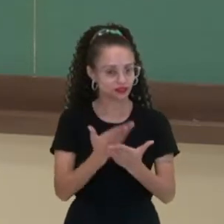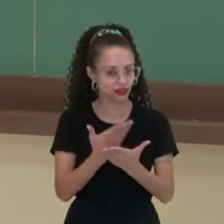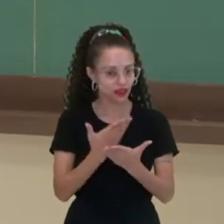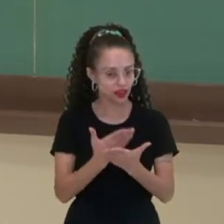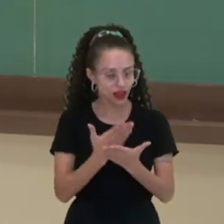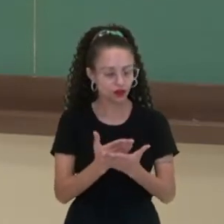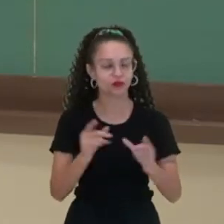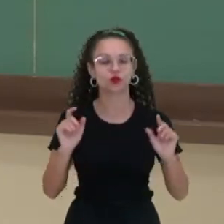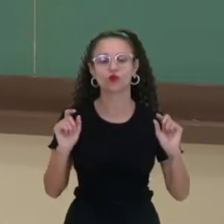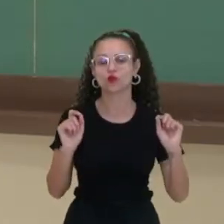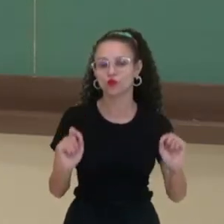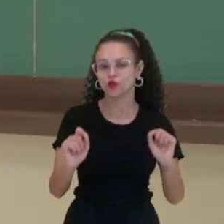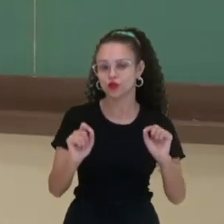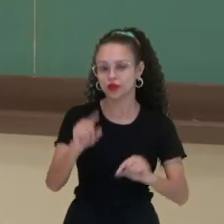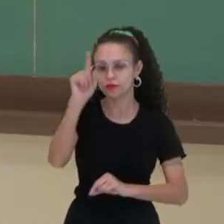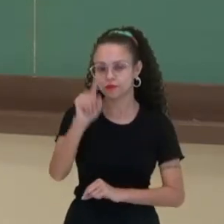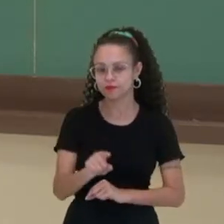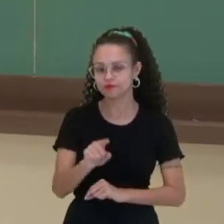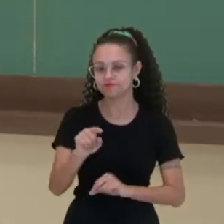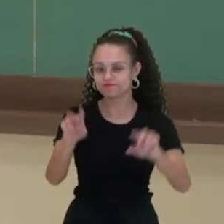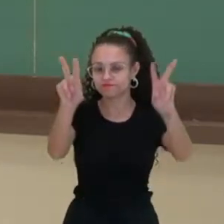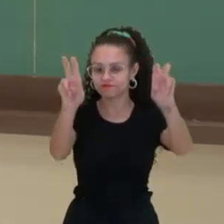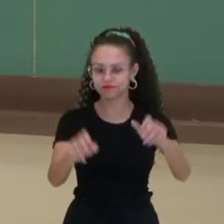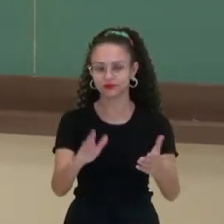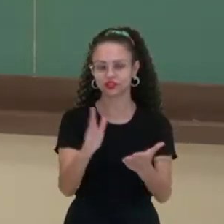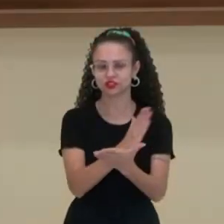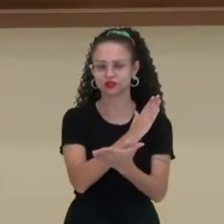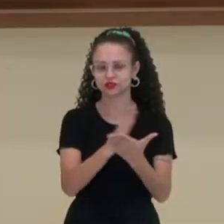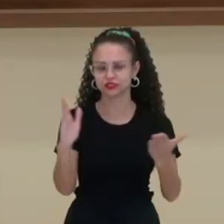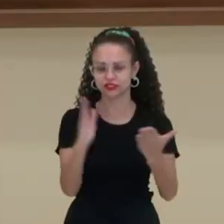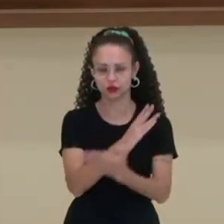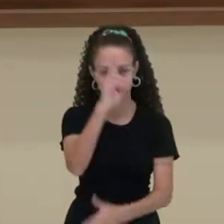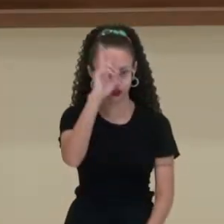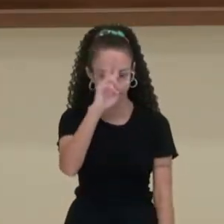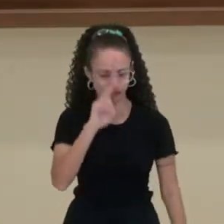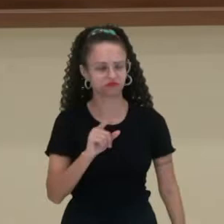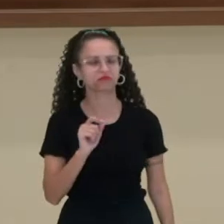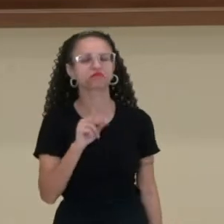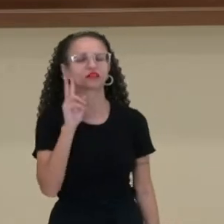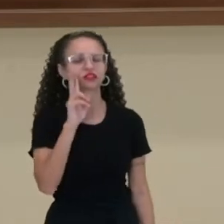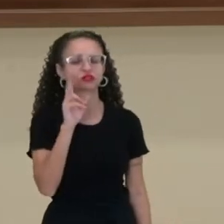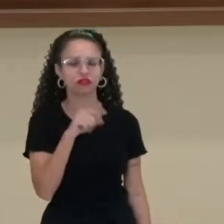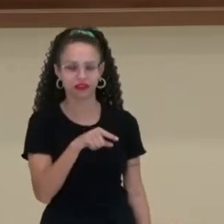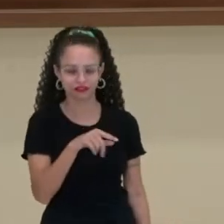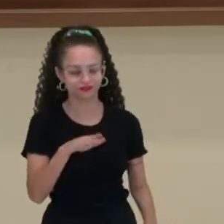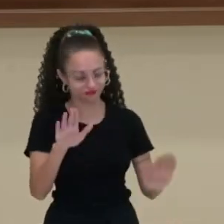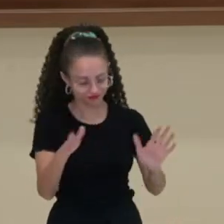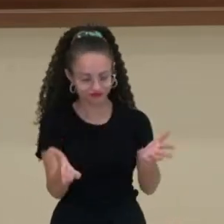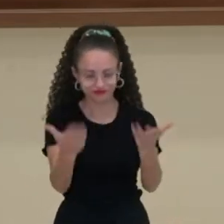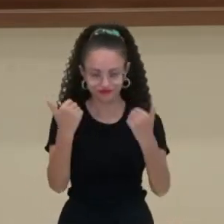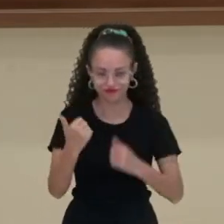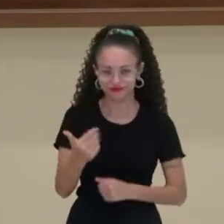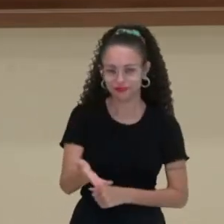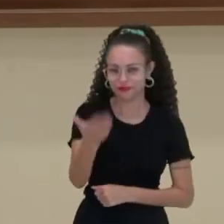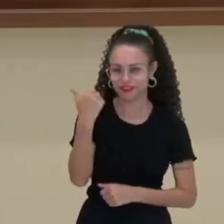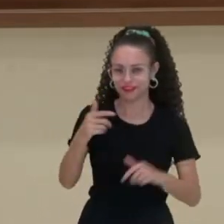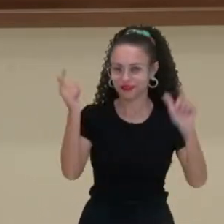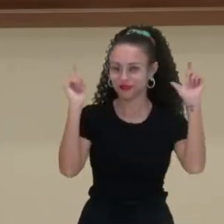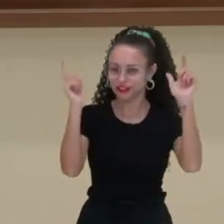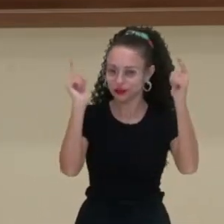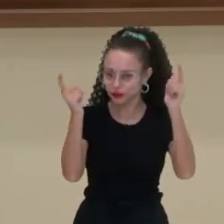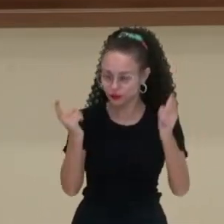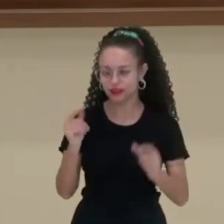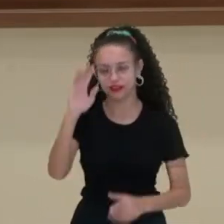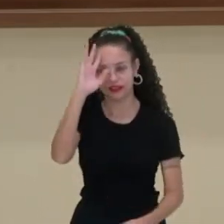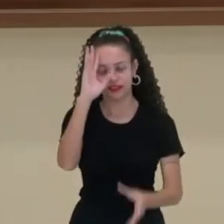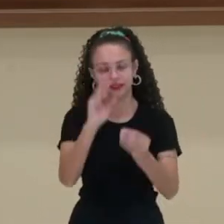nivelamento, divisão da história. Professor, que história é essa? Vamos lá, embarque nessa aventura. Vamos entender o